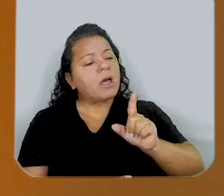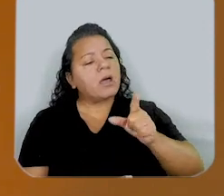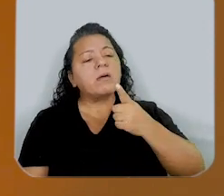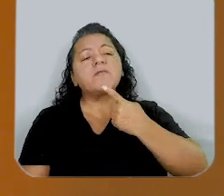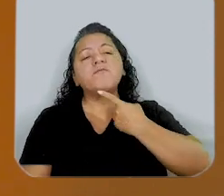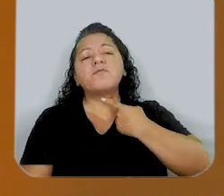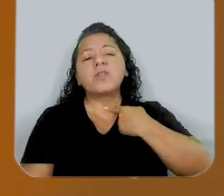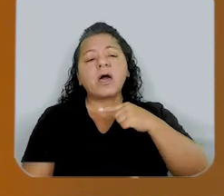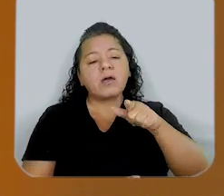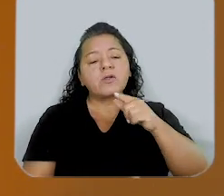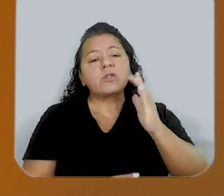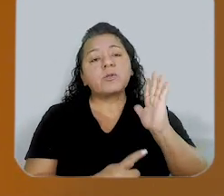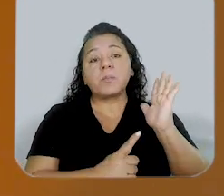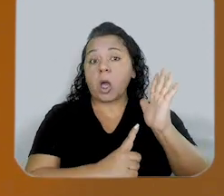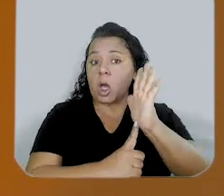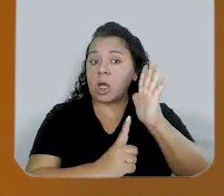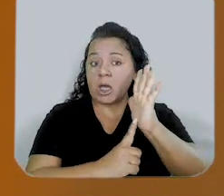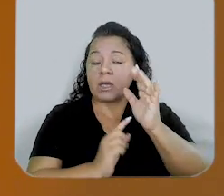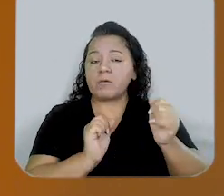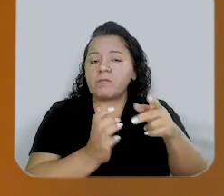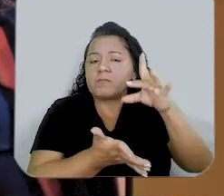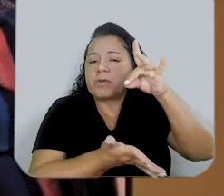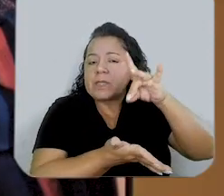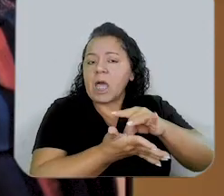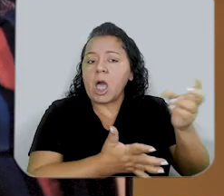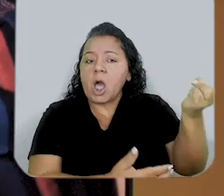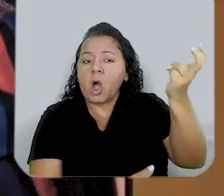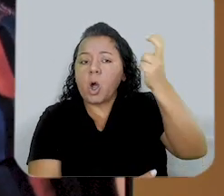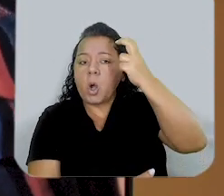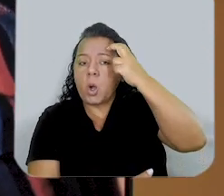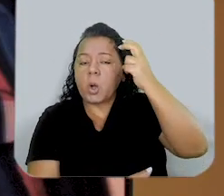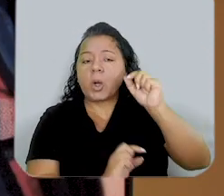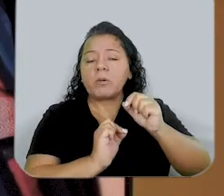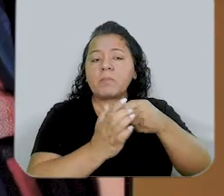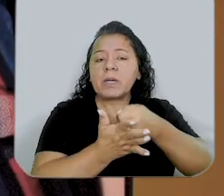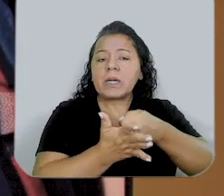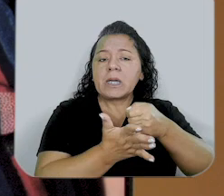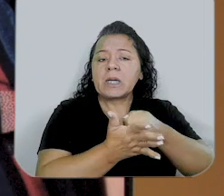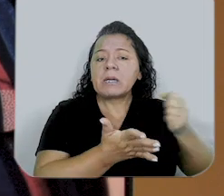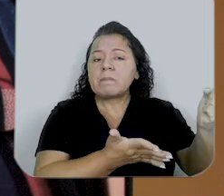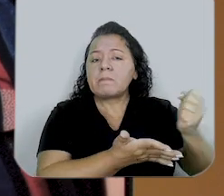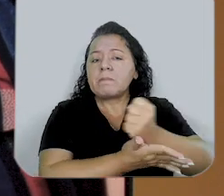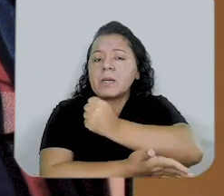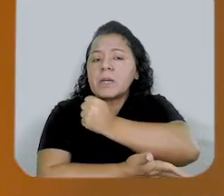essa vontade, né, de mostrar a sua verdadeira cultura, que passou por essa tentativa de